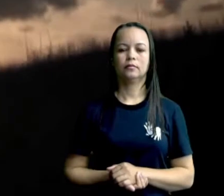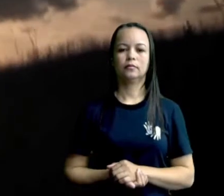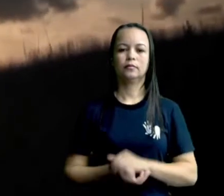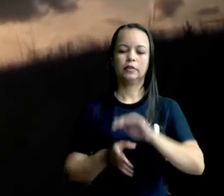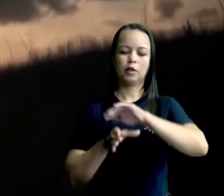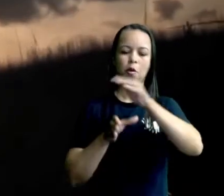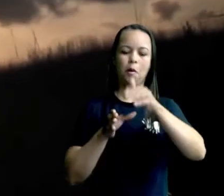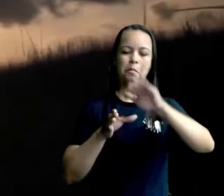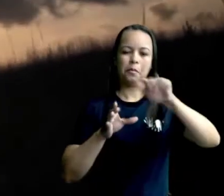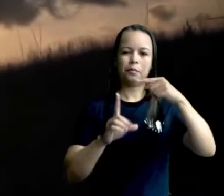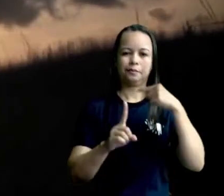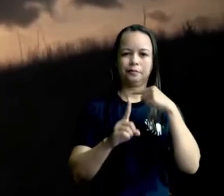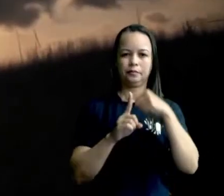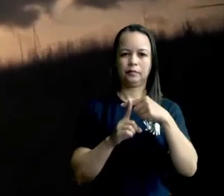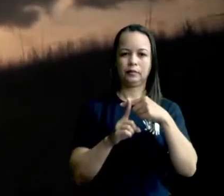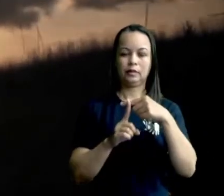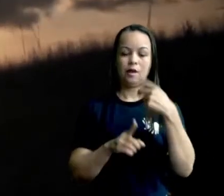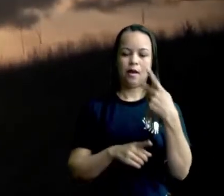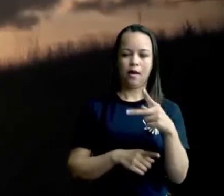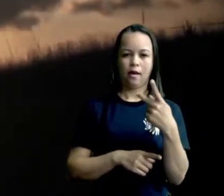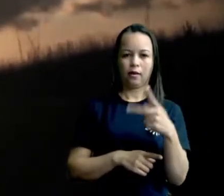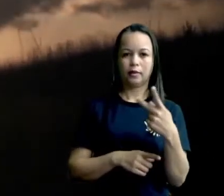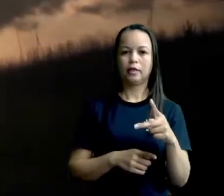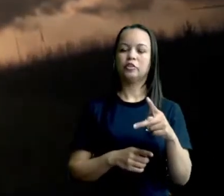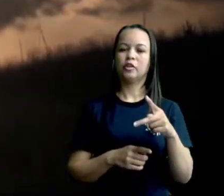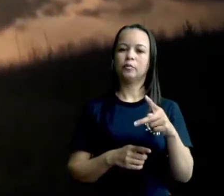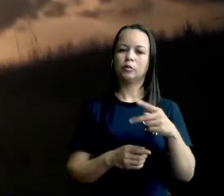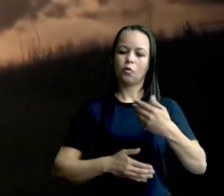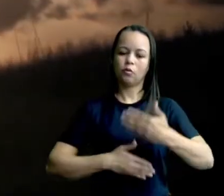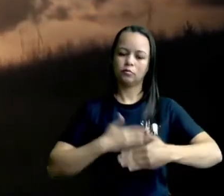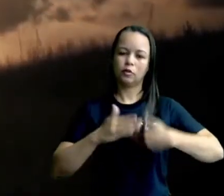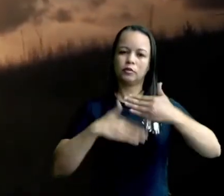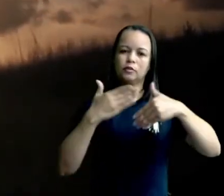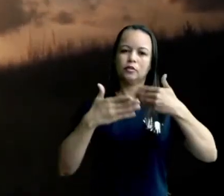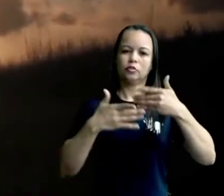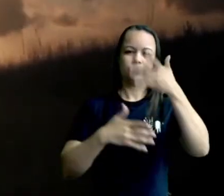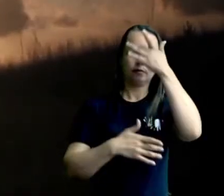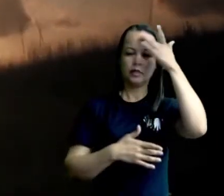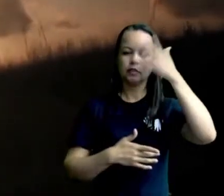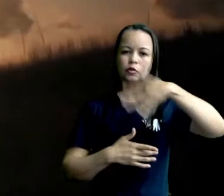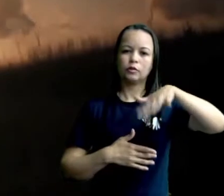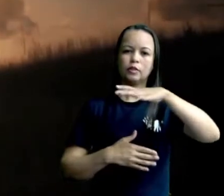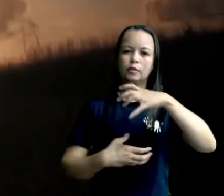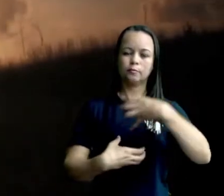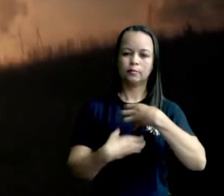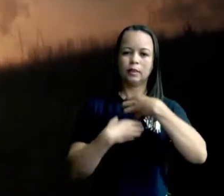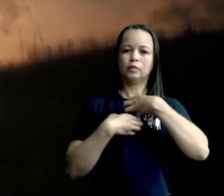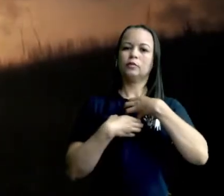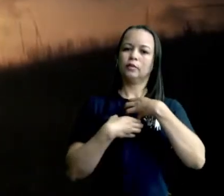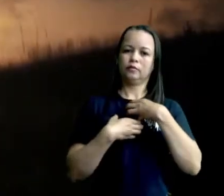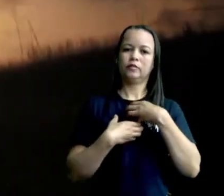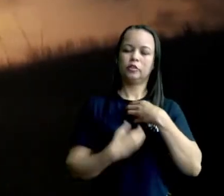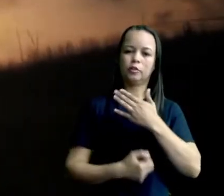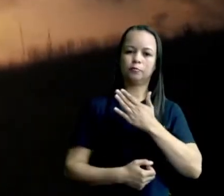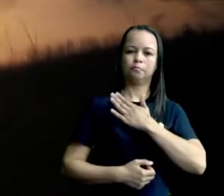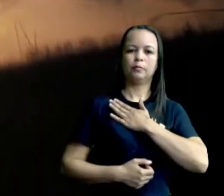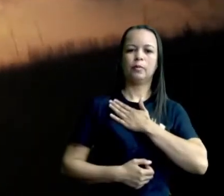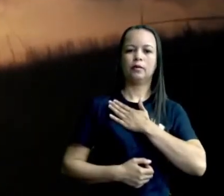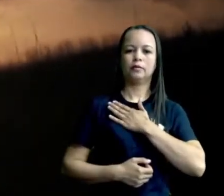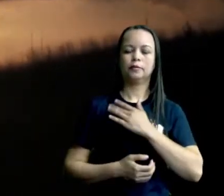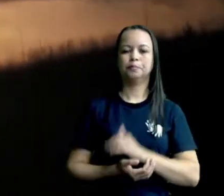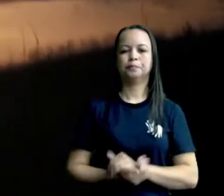Monte das Tabocas. Aqui germinou em nossa gente o sentimento nativista e de pátria.